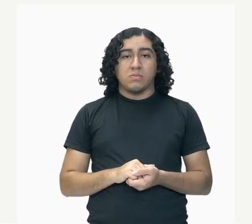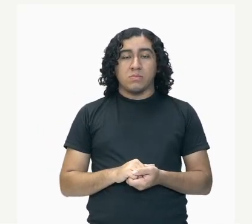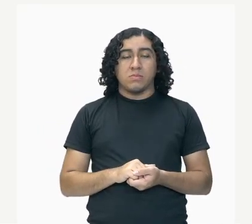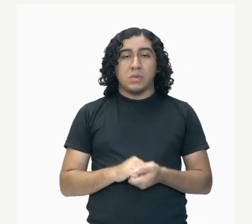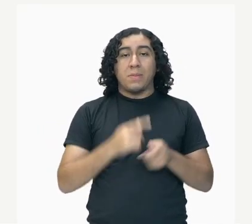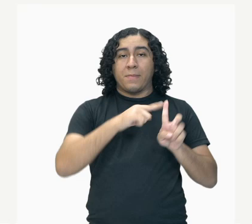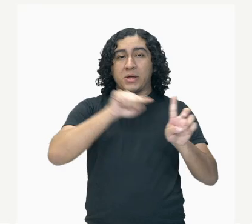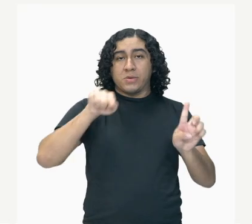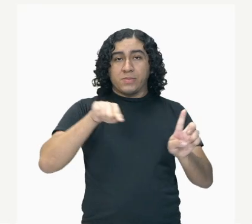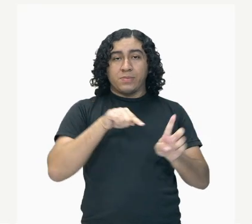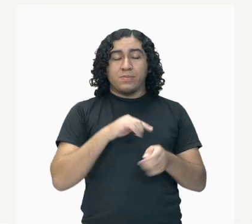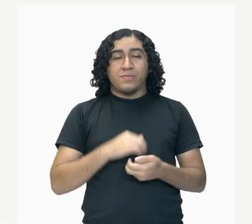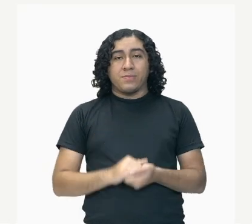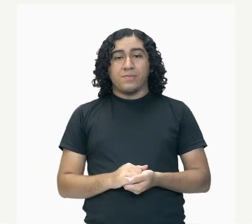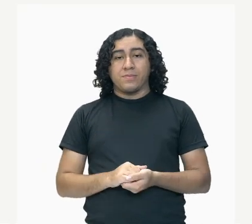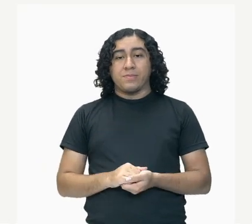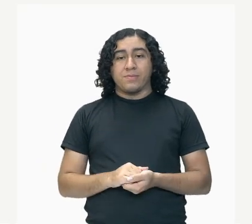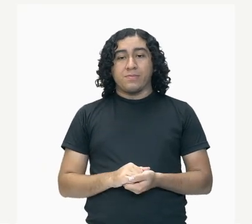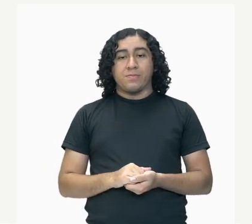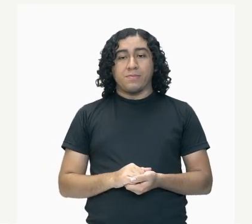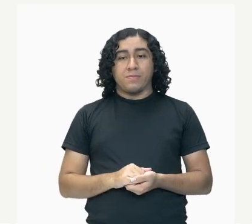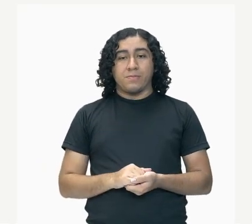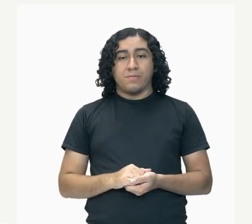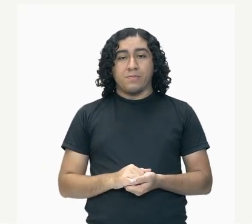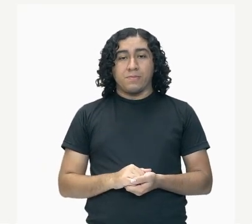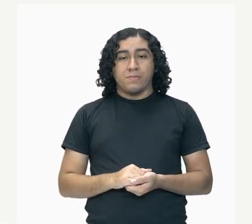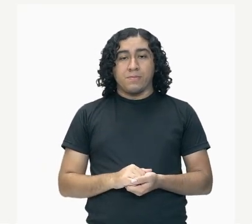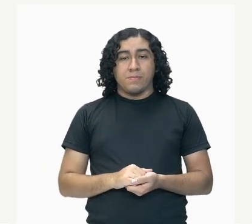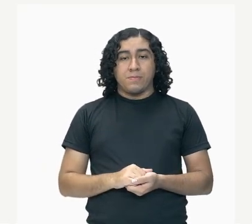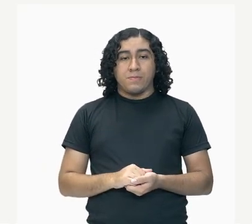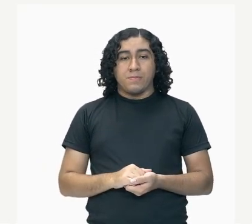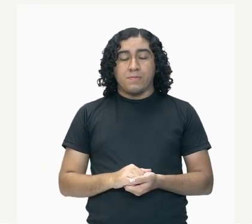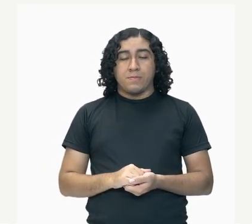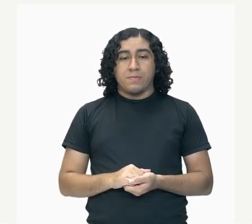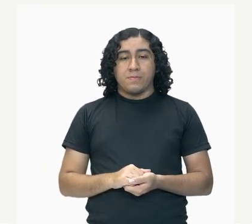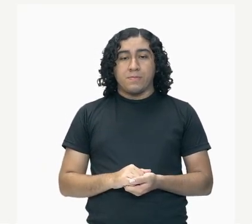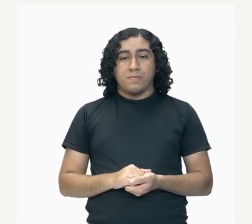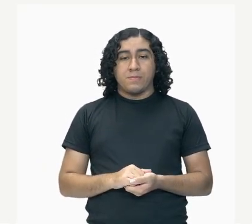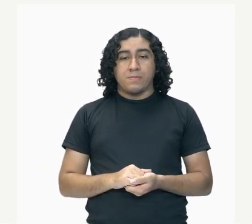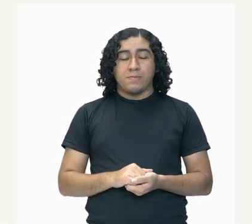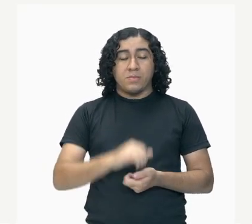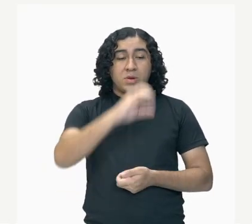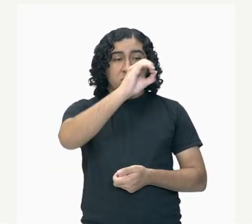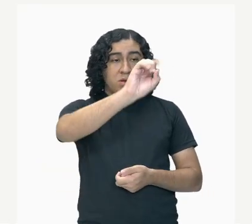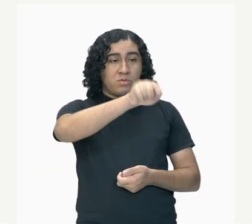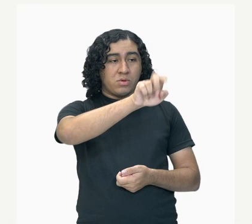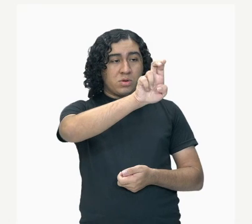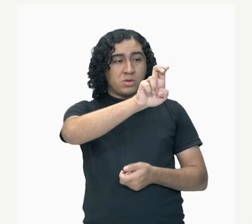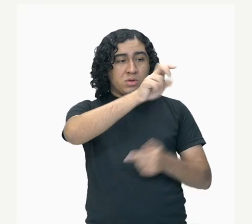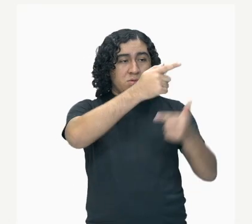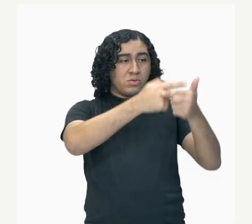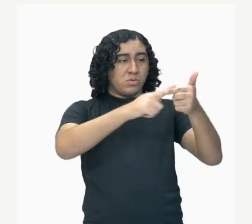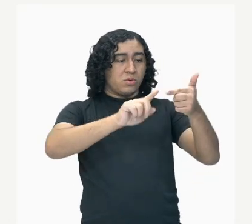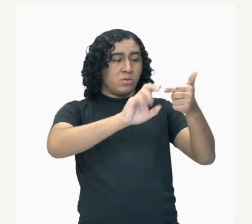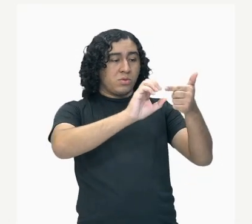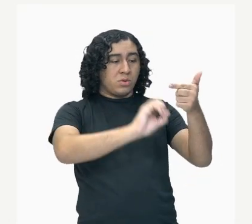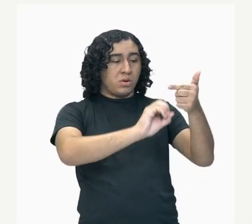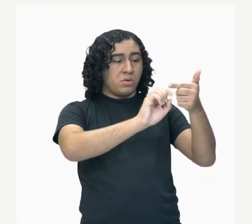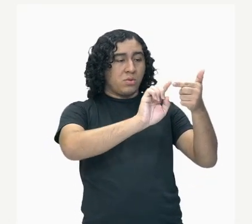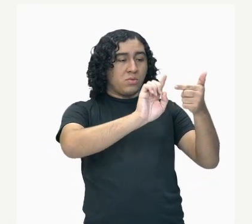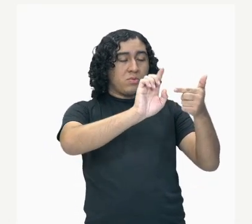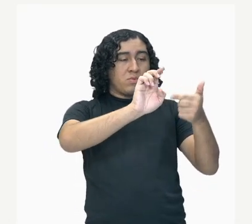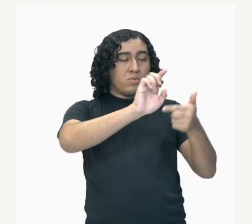o pessoal costuma falar quando eu divido 05 por 05 né 05 da massa